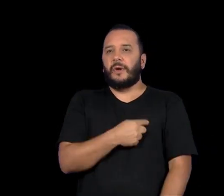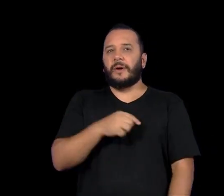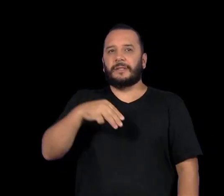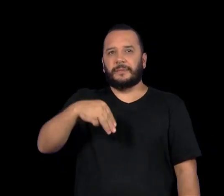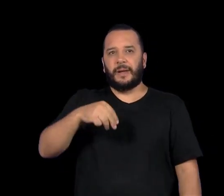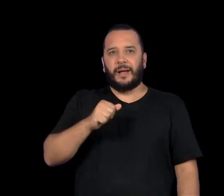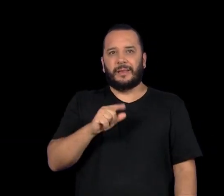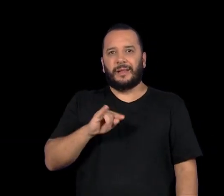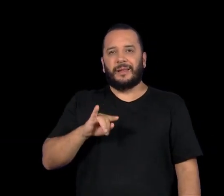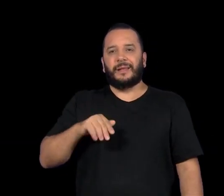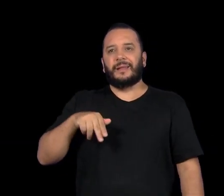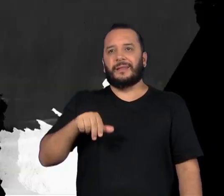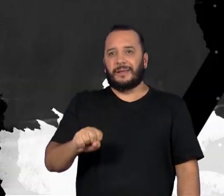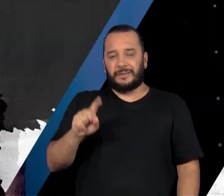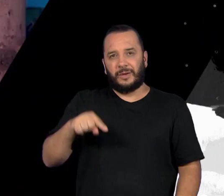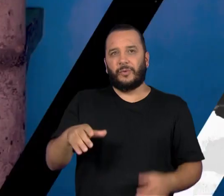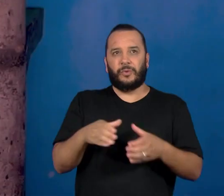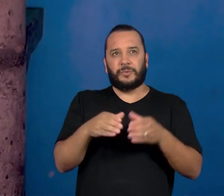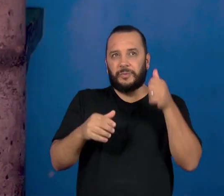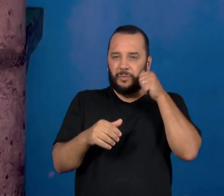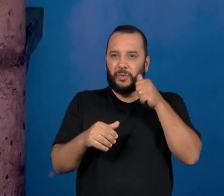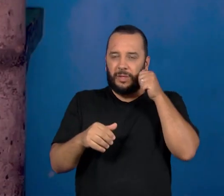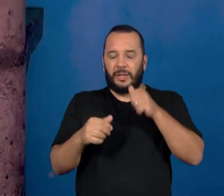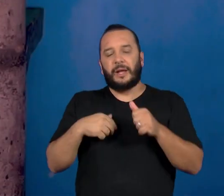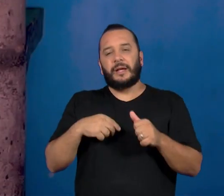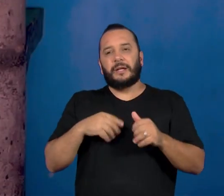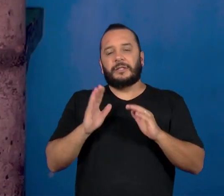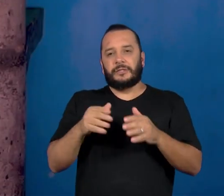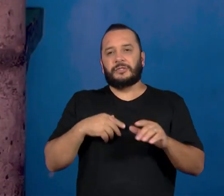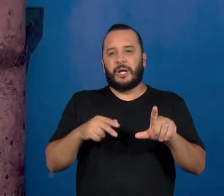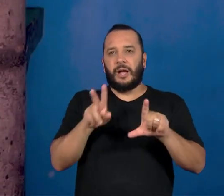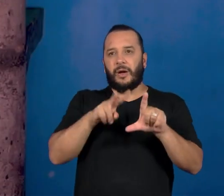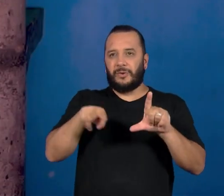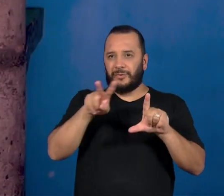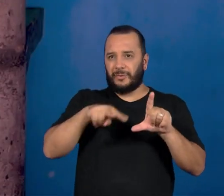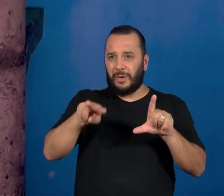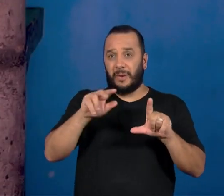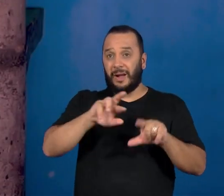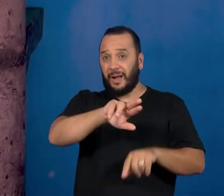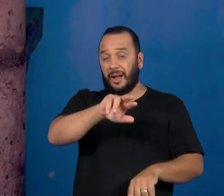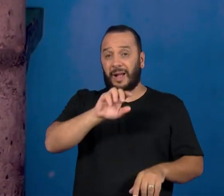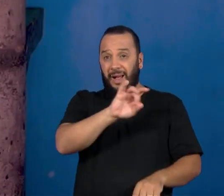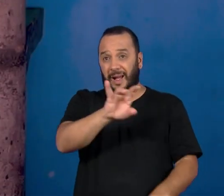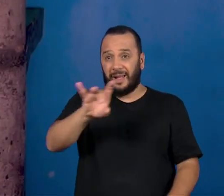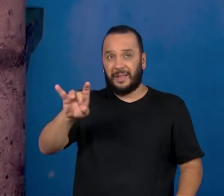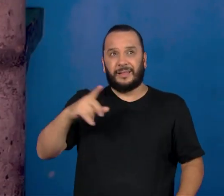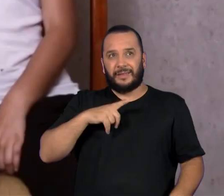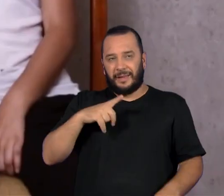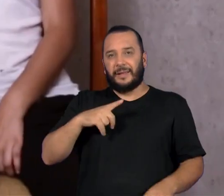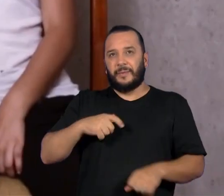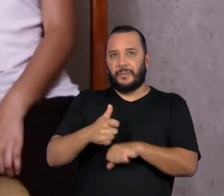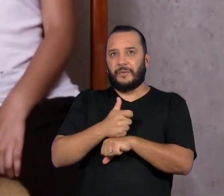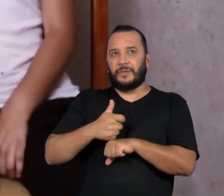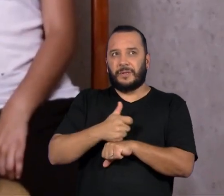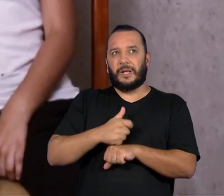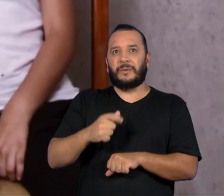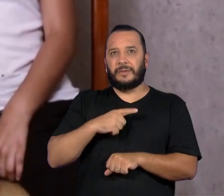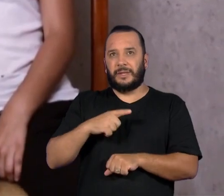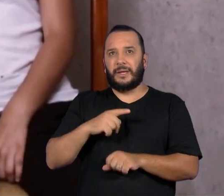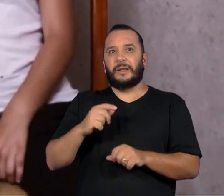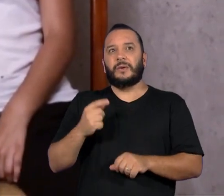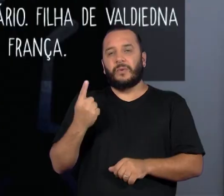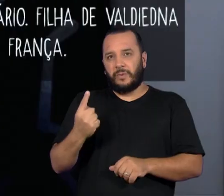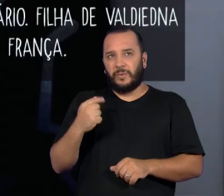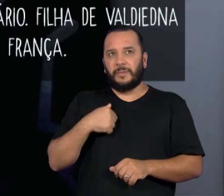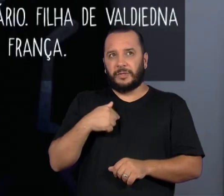coletivo feminino de audiovisual. Cada uma tem uma área específica técnica, né? Então temos quem faz áudio,